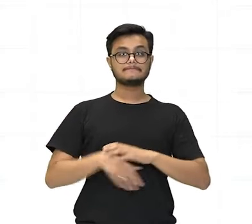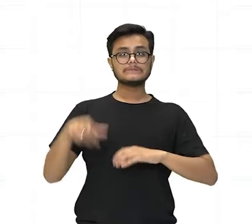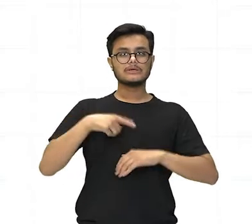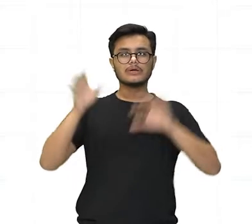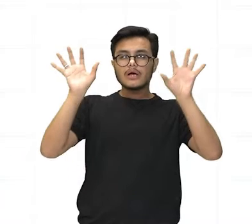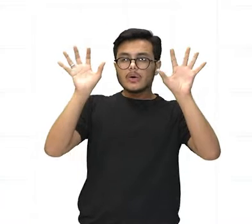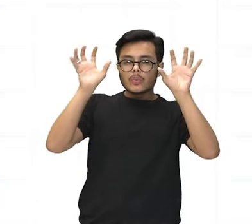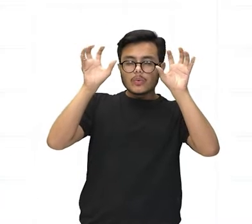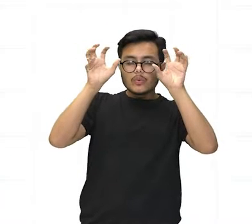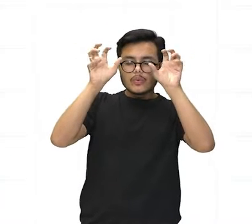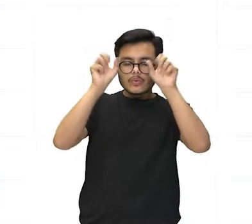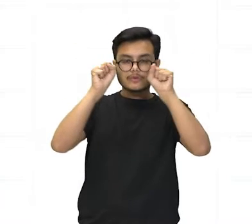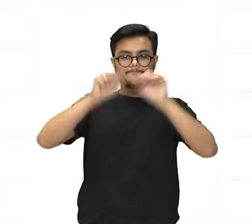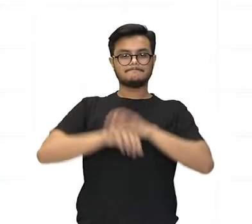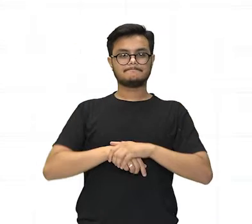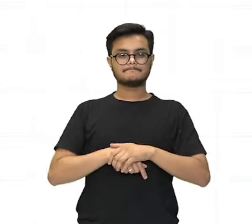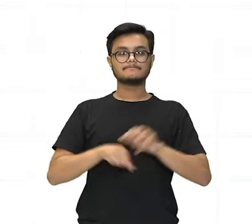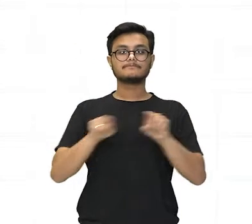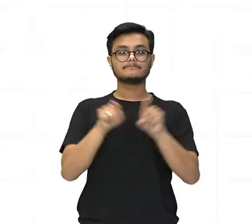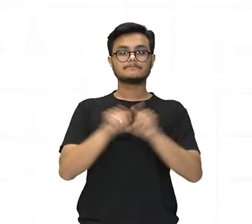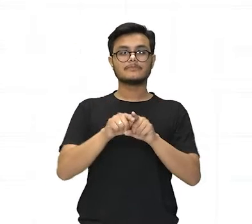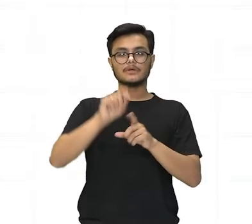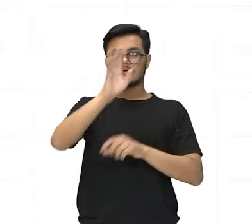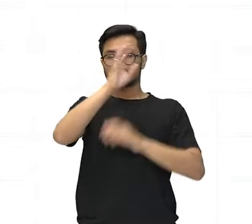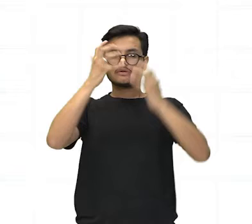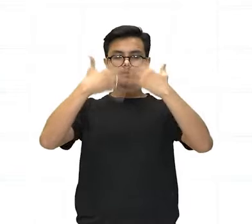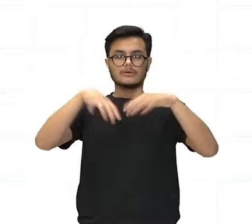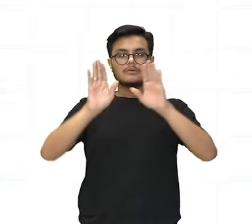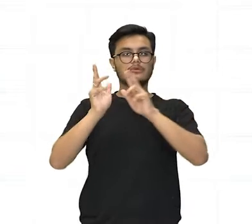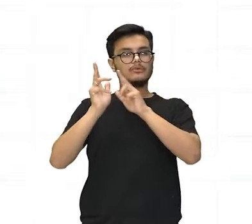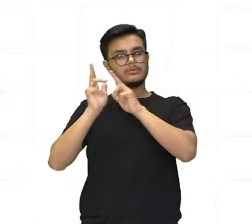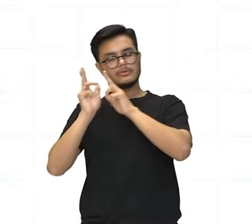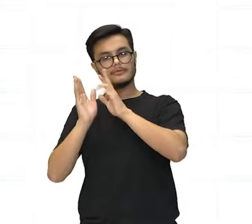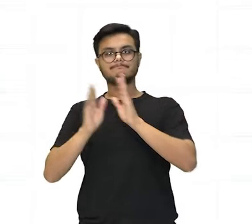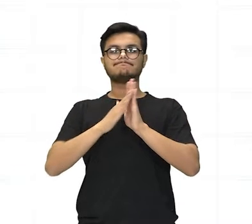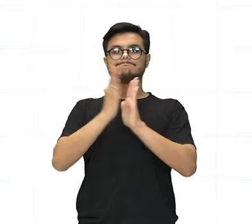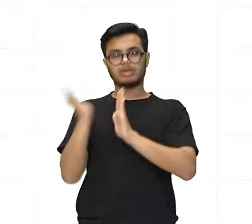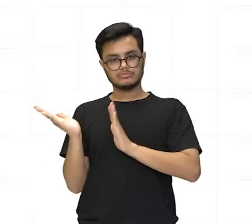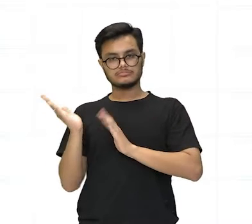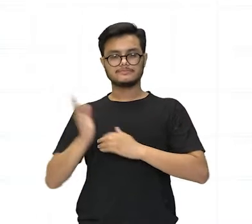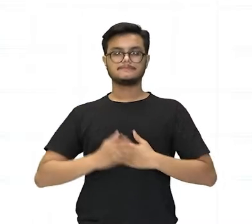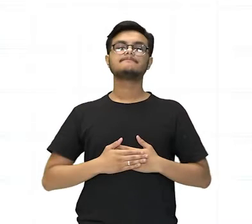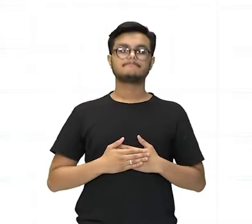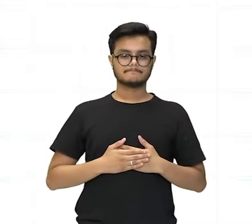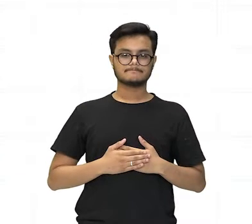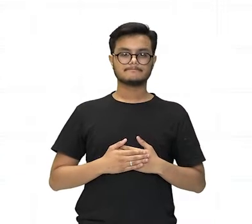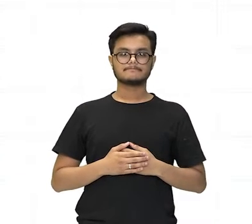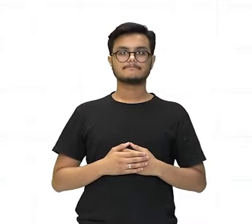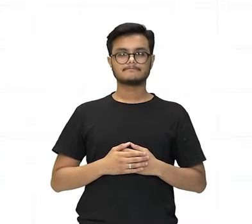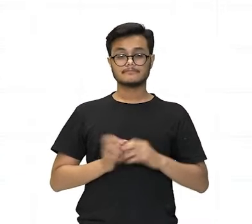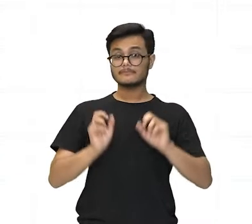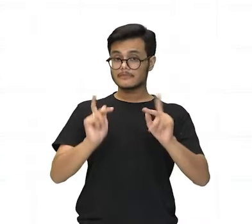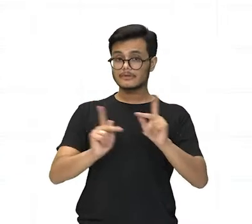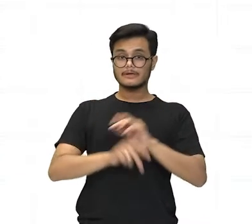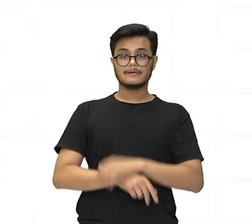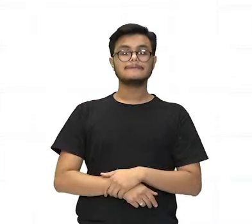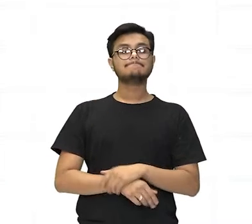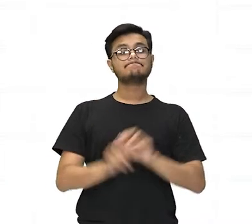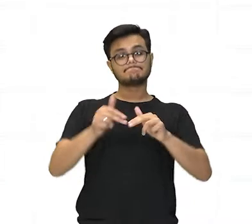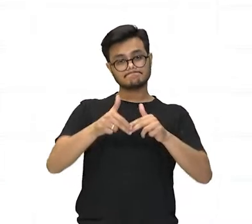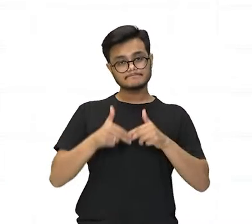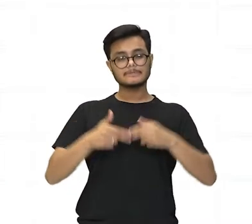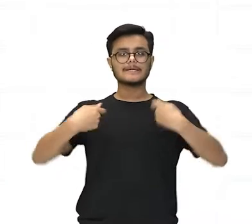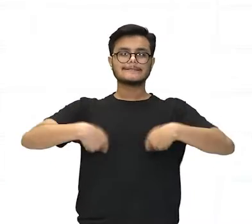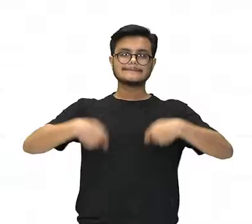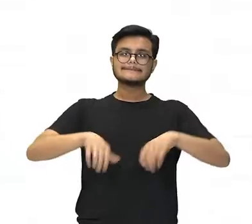da visão e a perda da consciência, né? Faz com que o acidentado caia. Então,